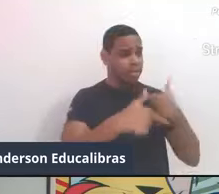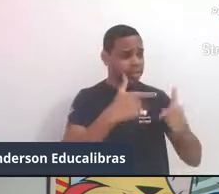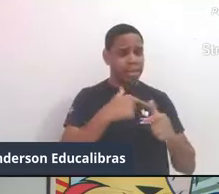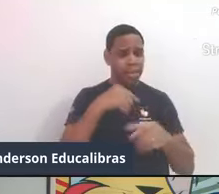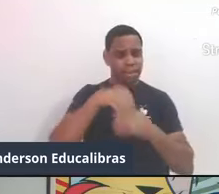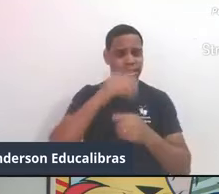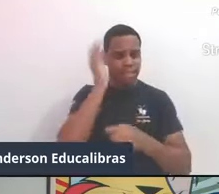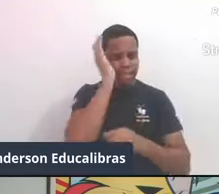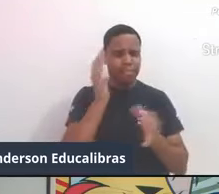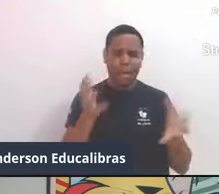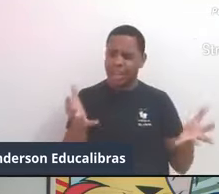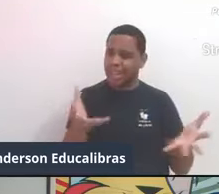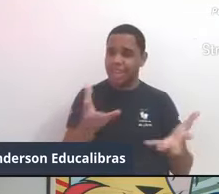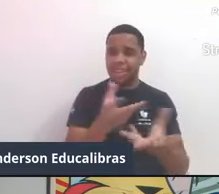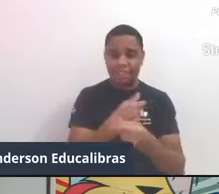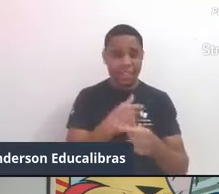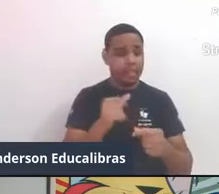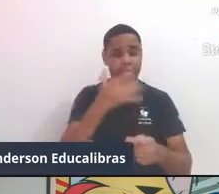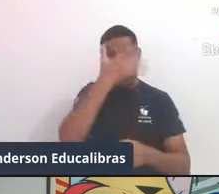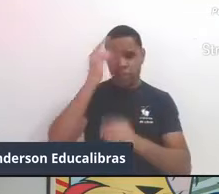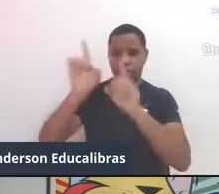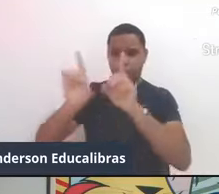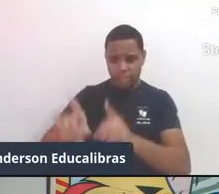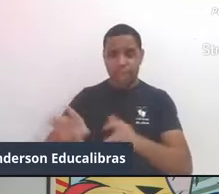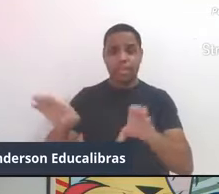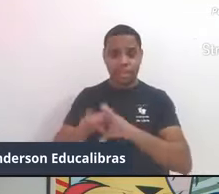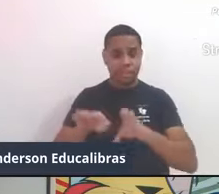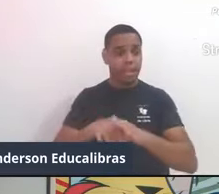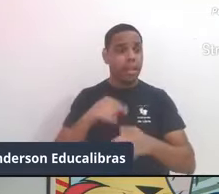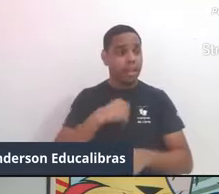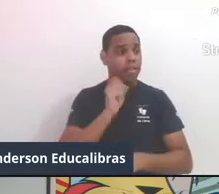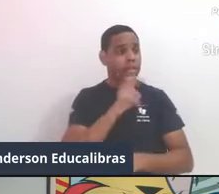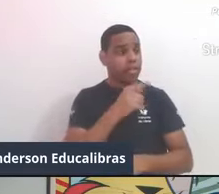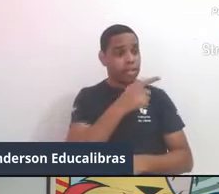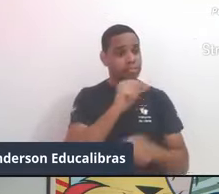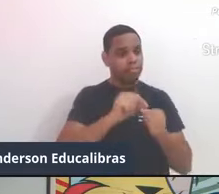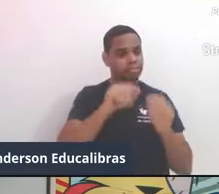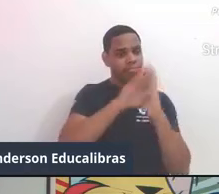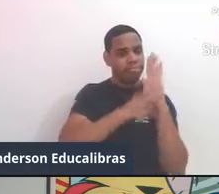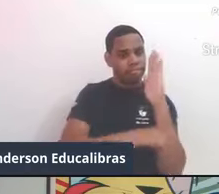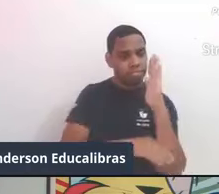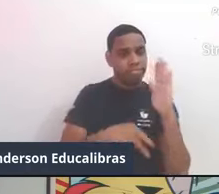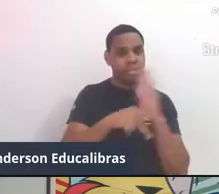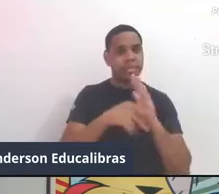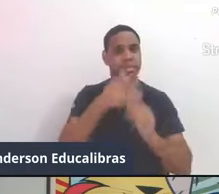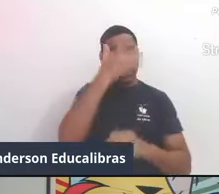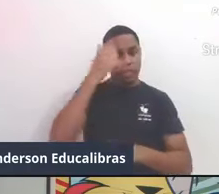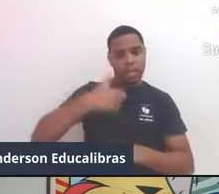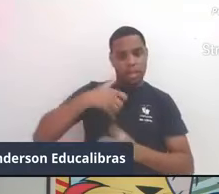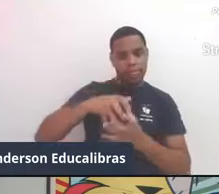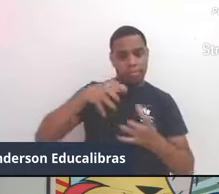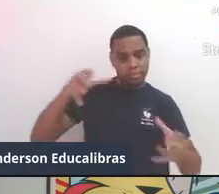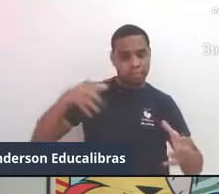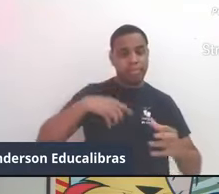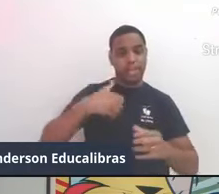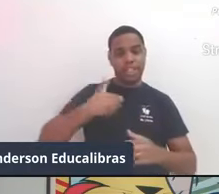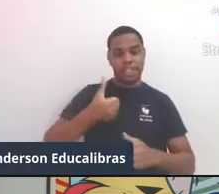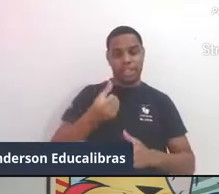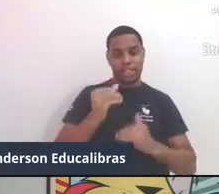SESC, não só para pessoa com deficiência, mas eu tenho acompanhado muito de perto tudo que vocês têm feito pelos idosos, pelo nosso 60 a